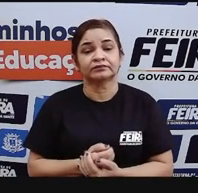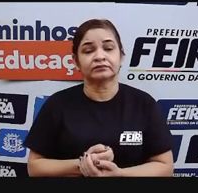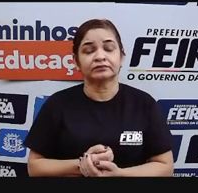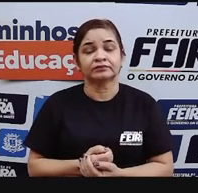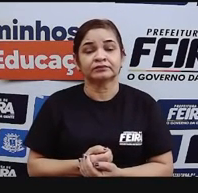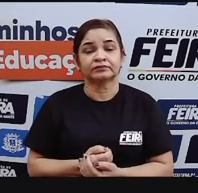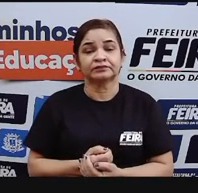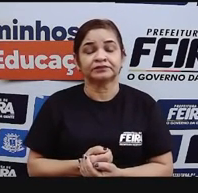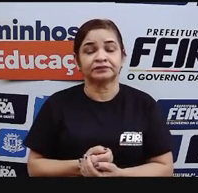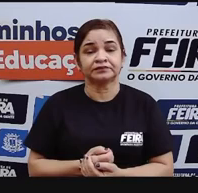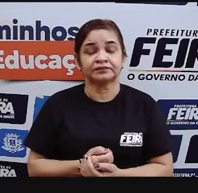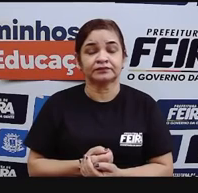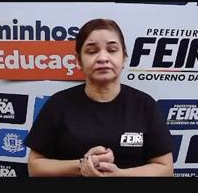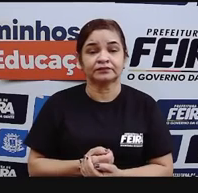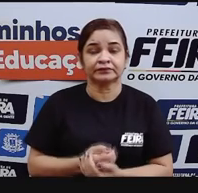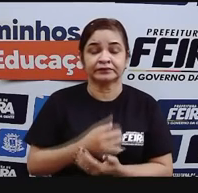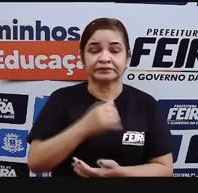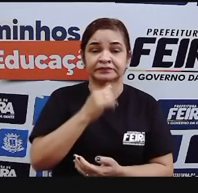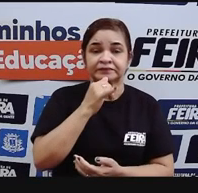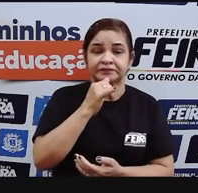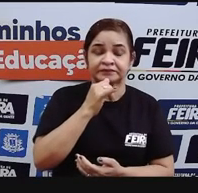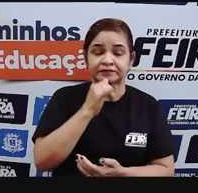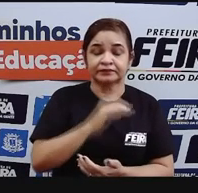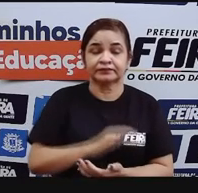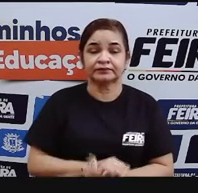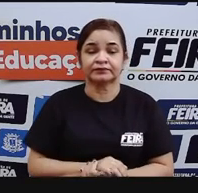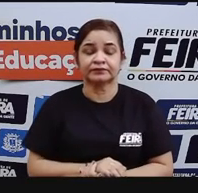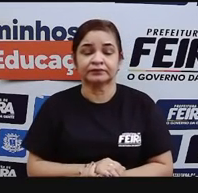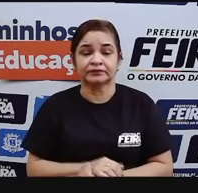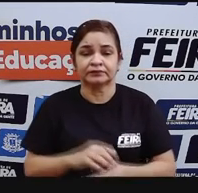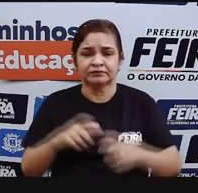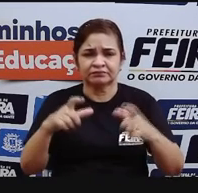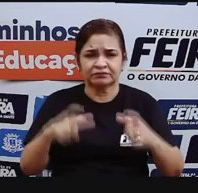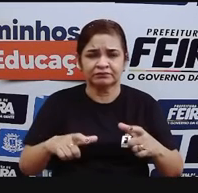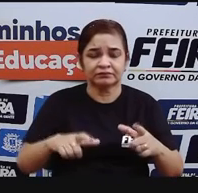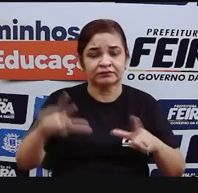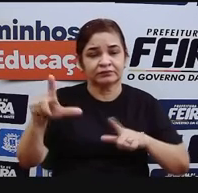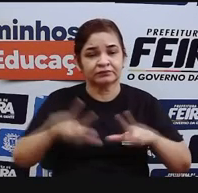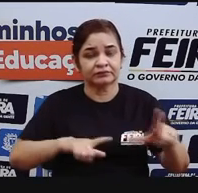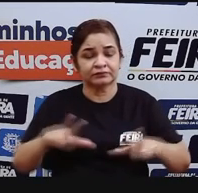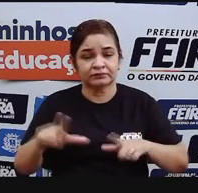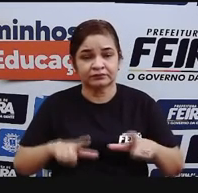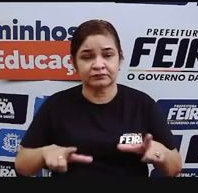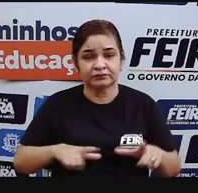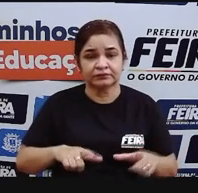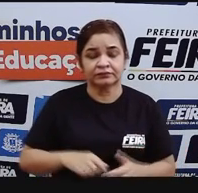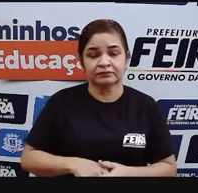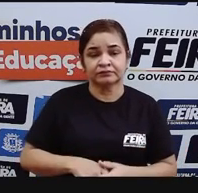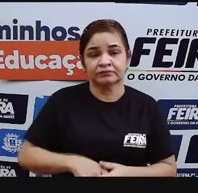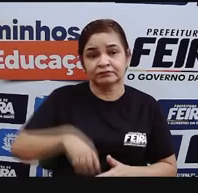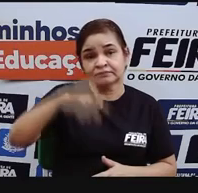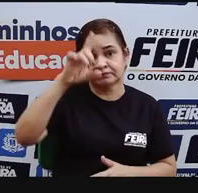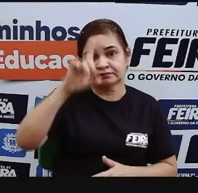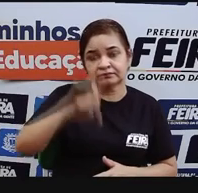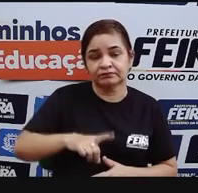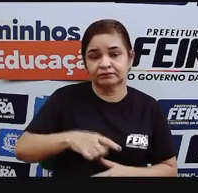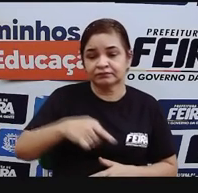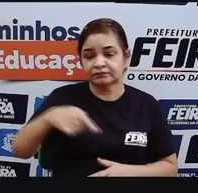O assédio sexual praticado pelo chefe, ou seja, o assédio sexual praticado em ambientes de